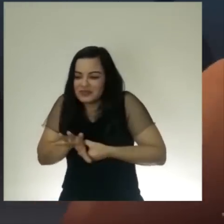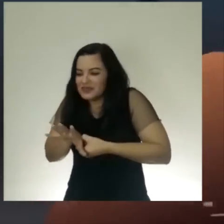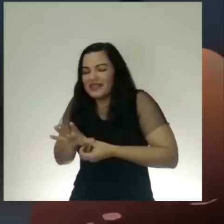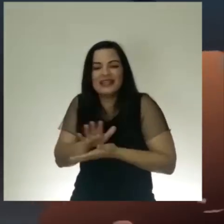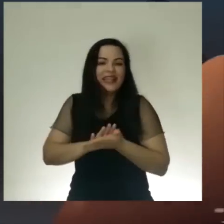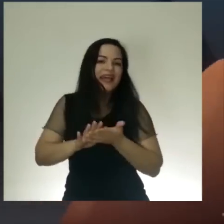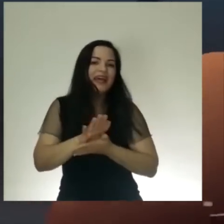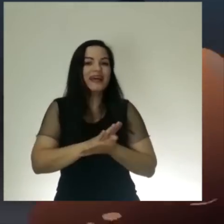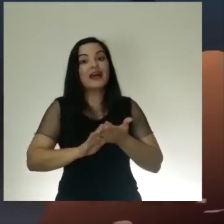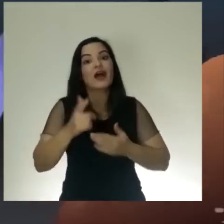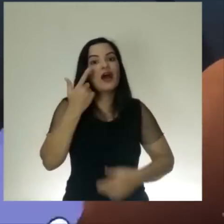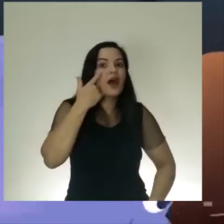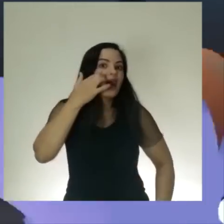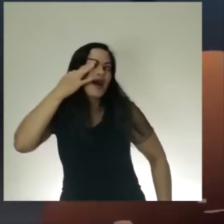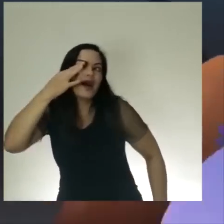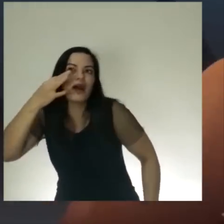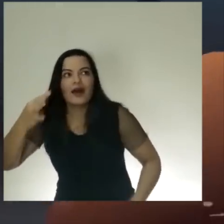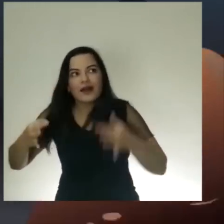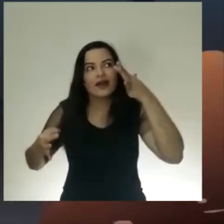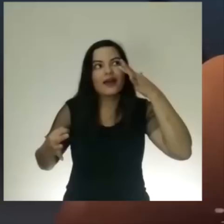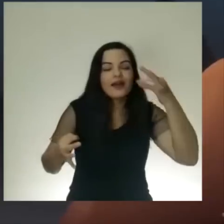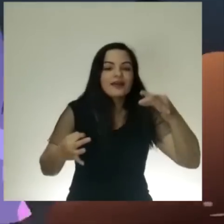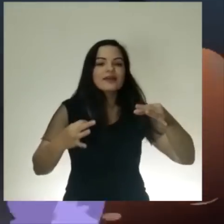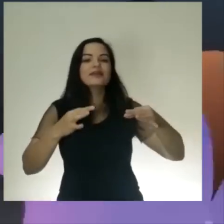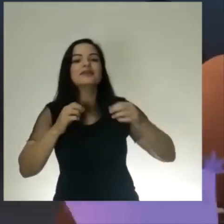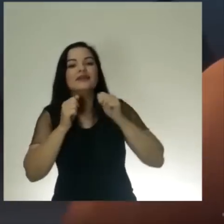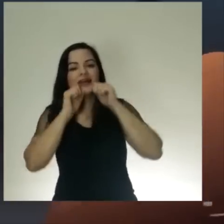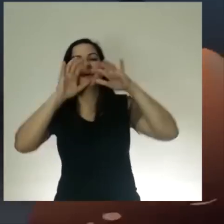Escute o eco da caverna,